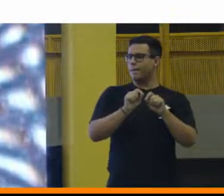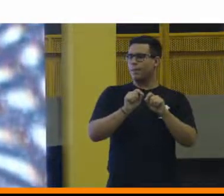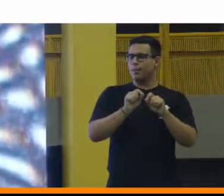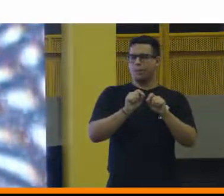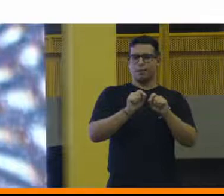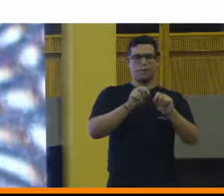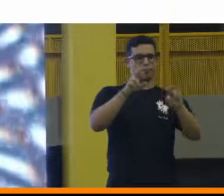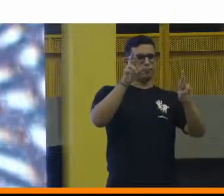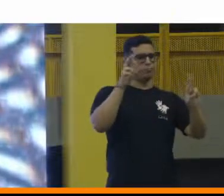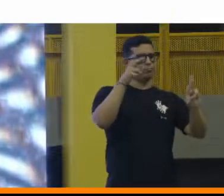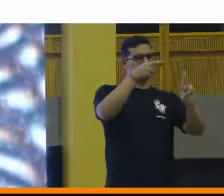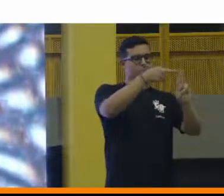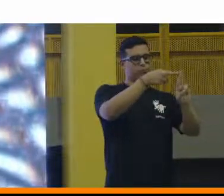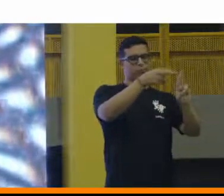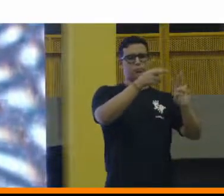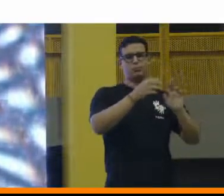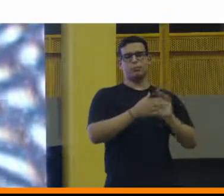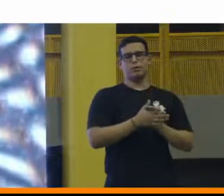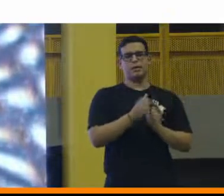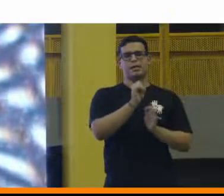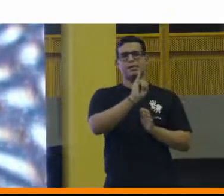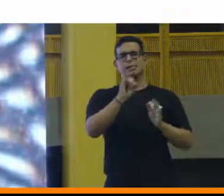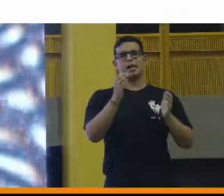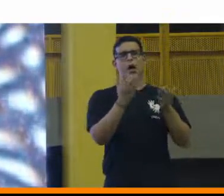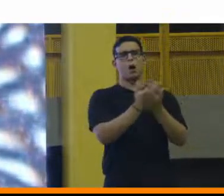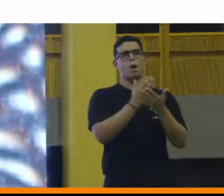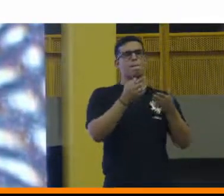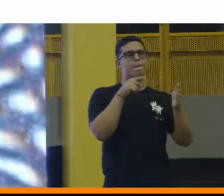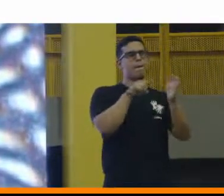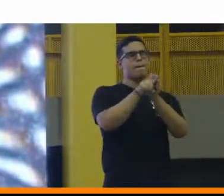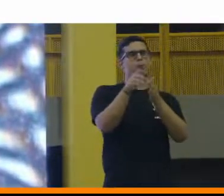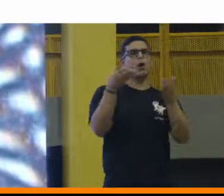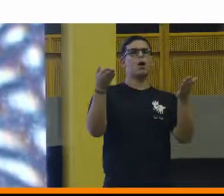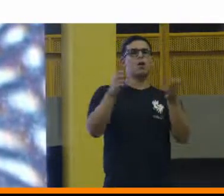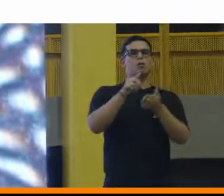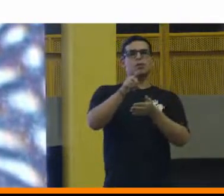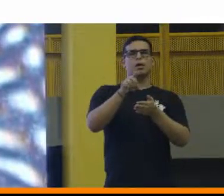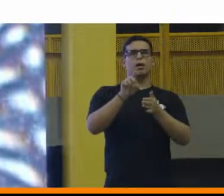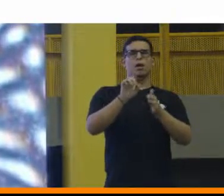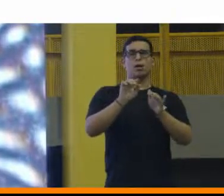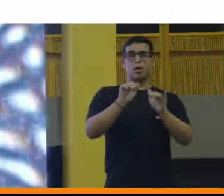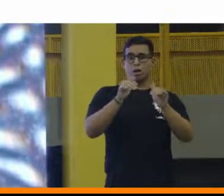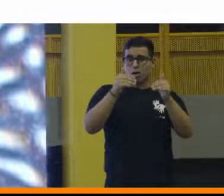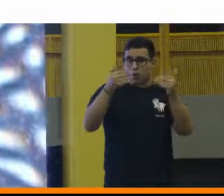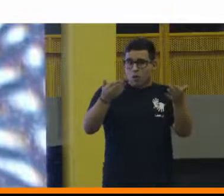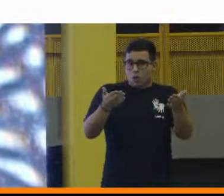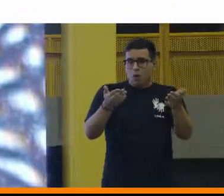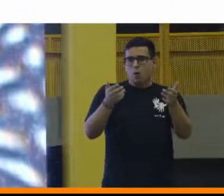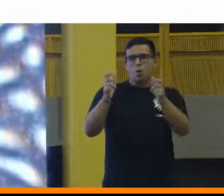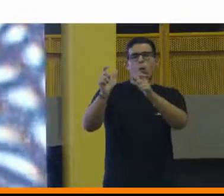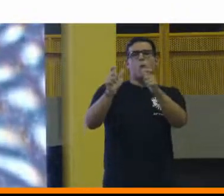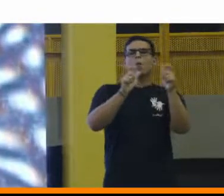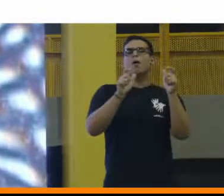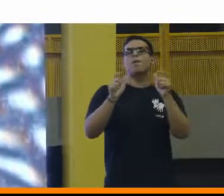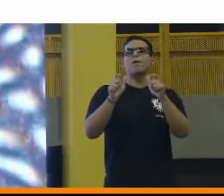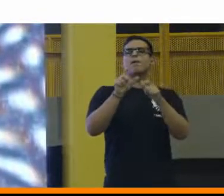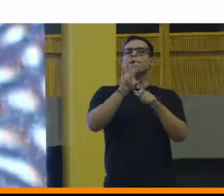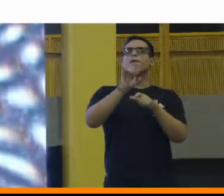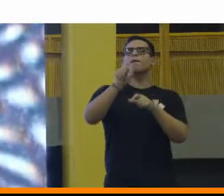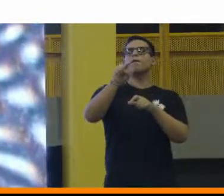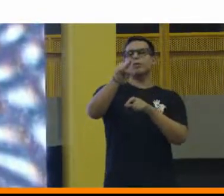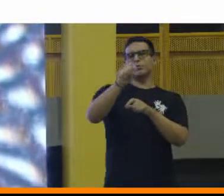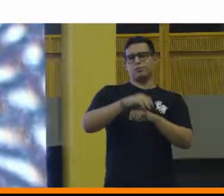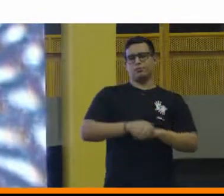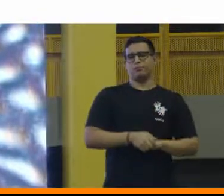referencial. Se alguém perguntasse para você agora, em que posição você está? Alguém chegou